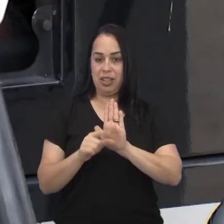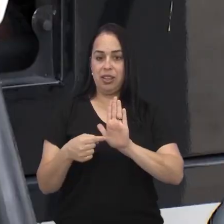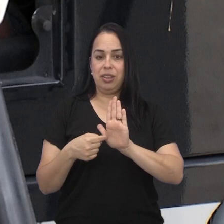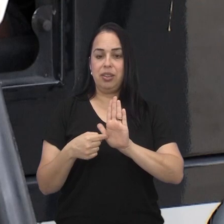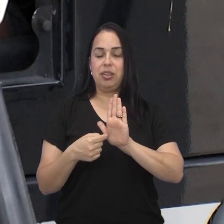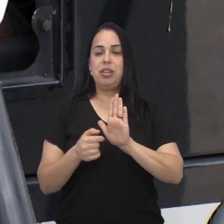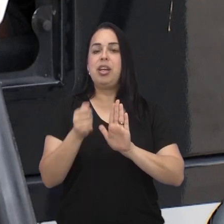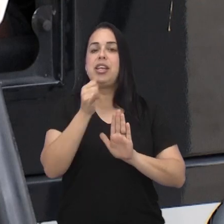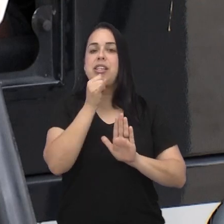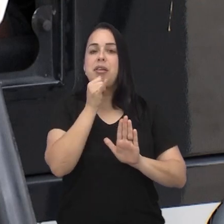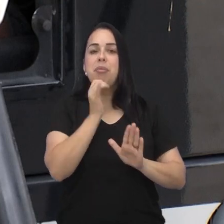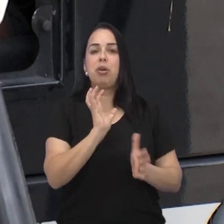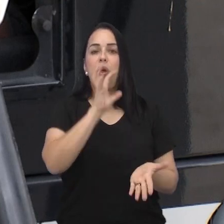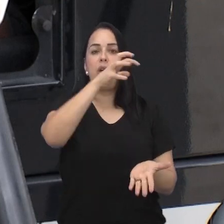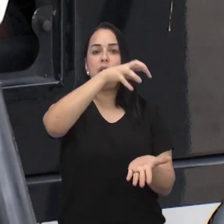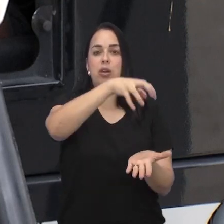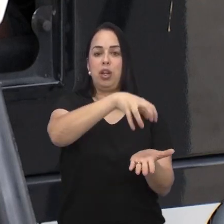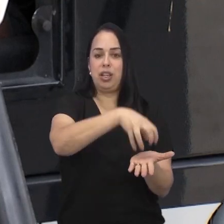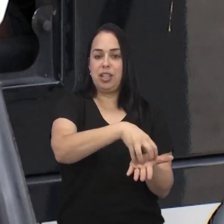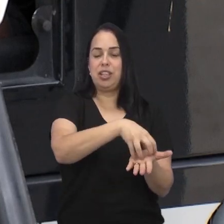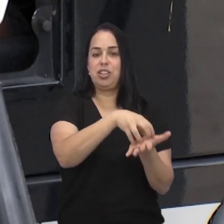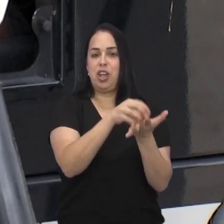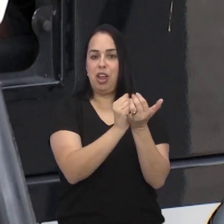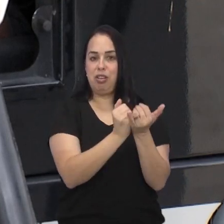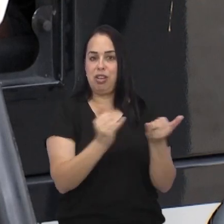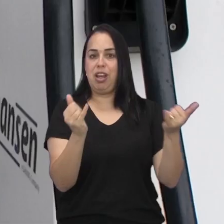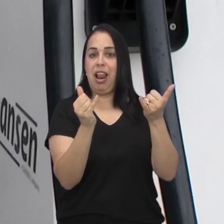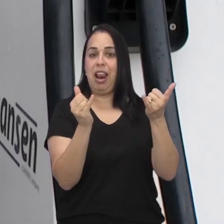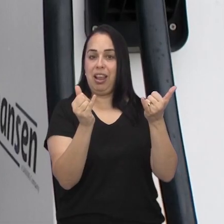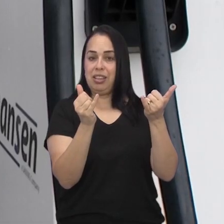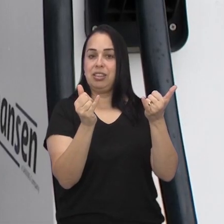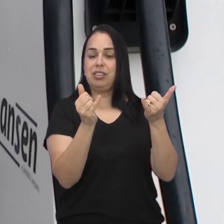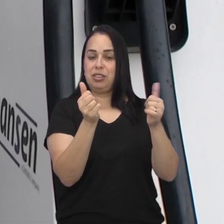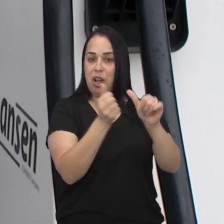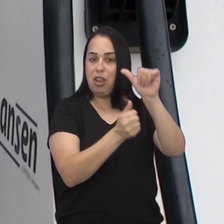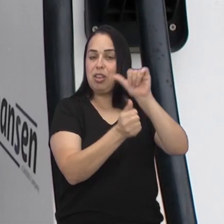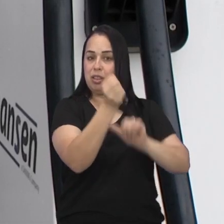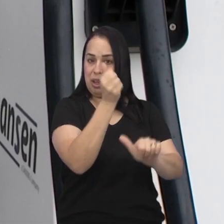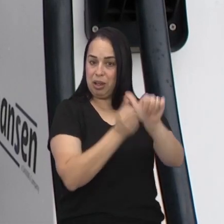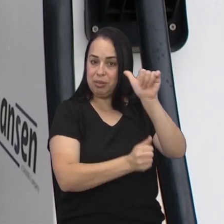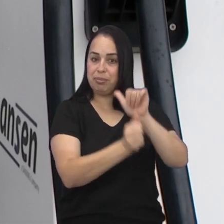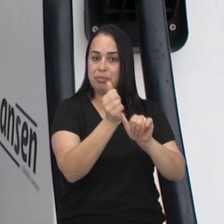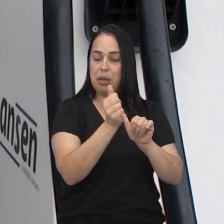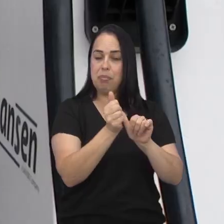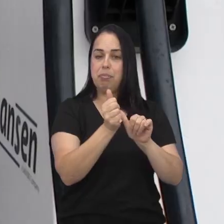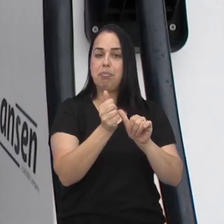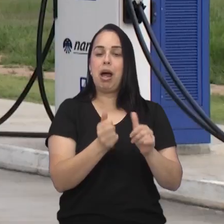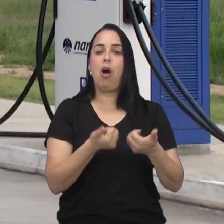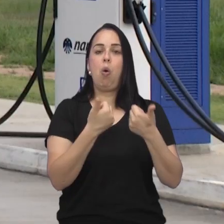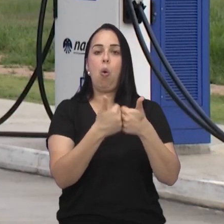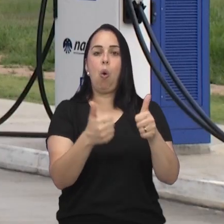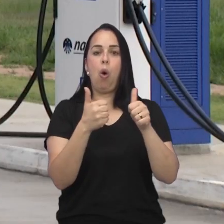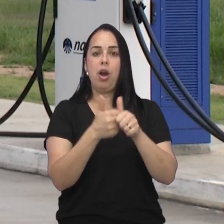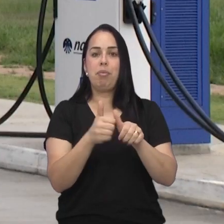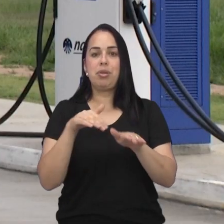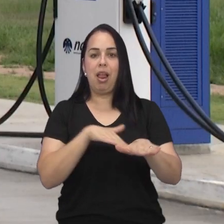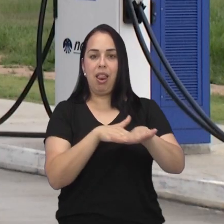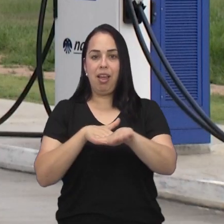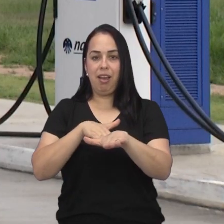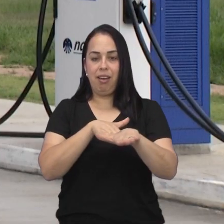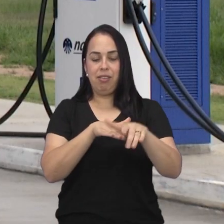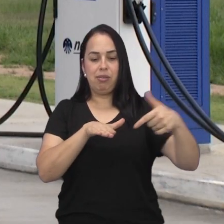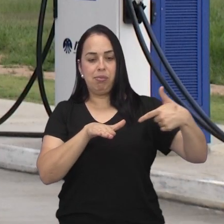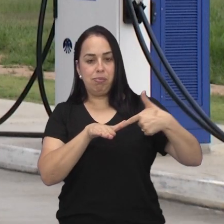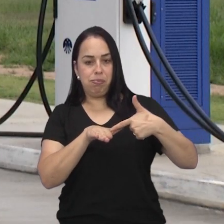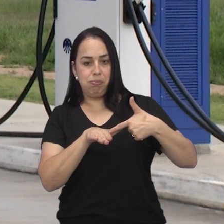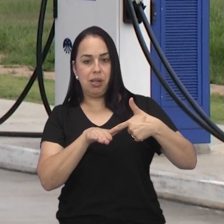projetos como a criação de uma usina para geração de energia renovável fotovoltaica para abastecimento da